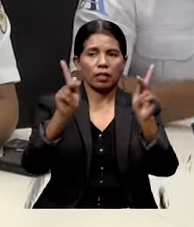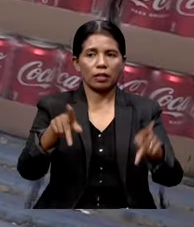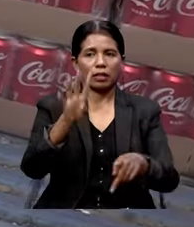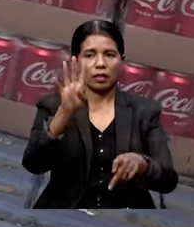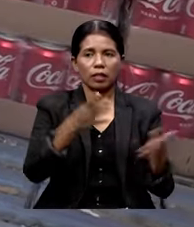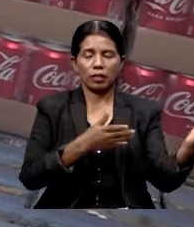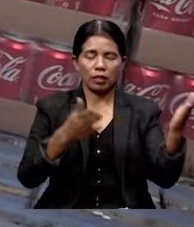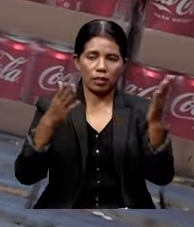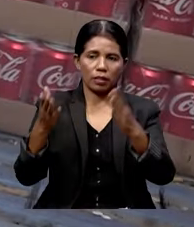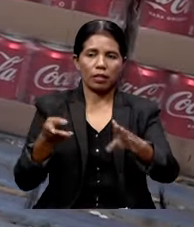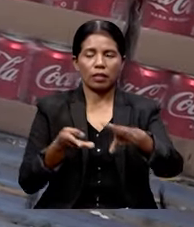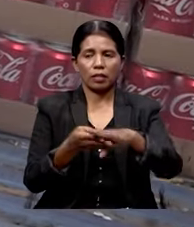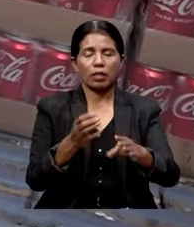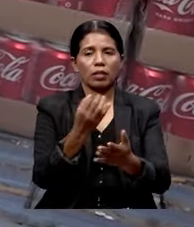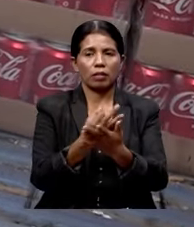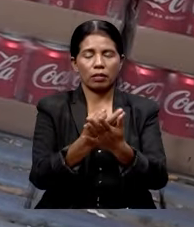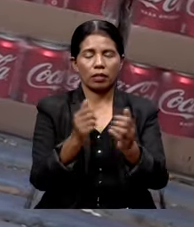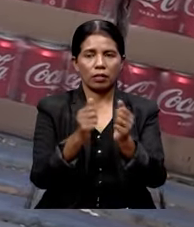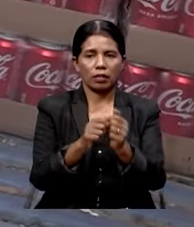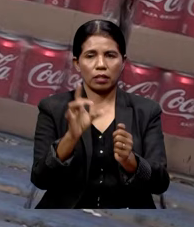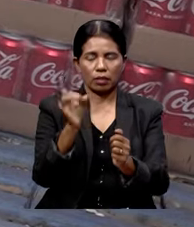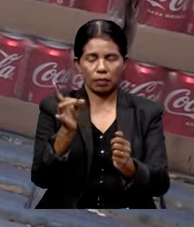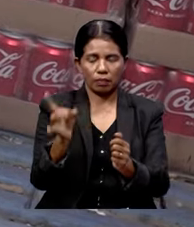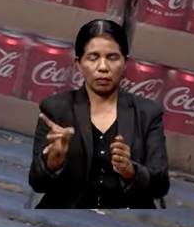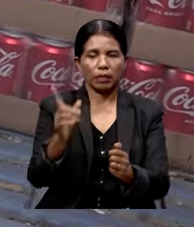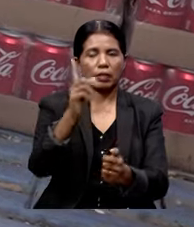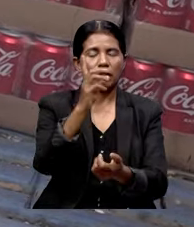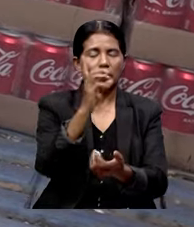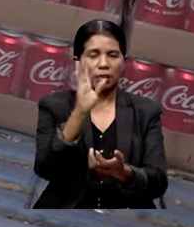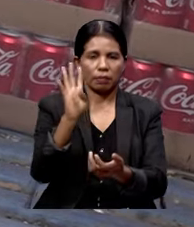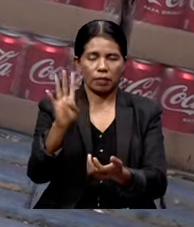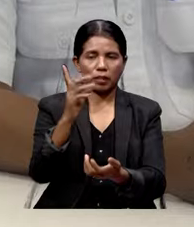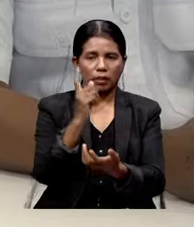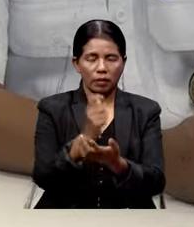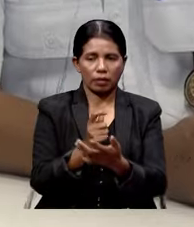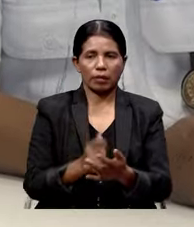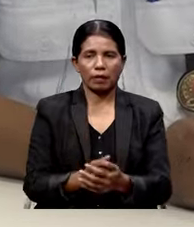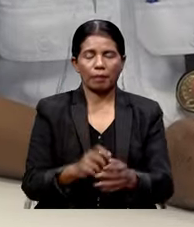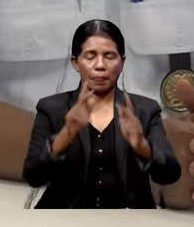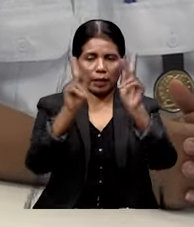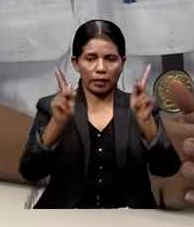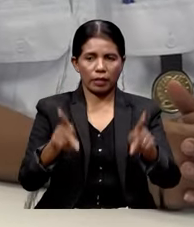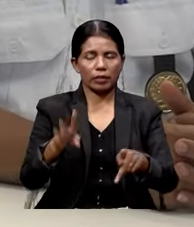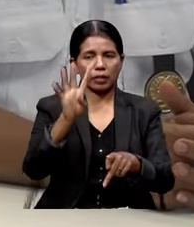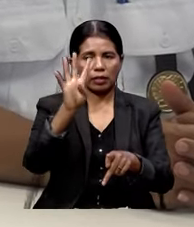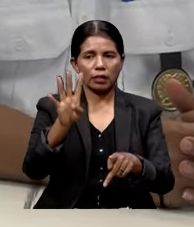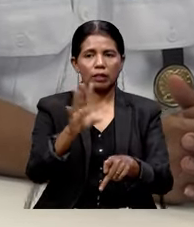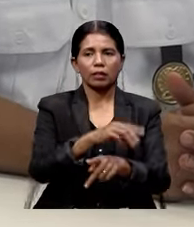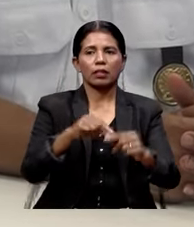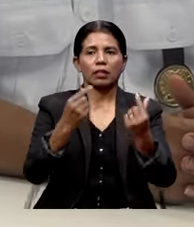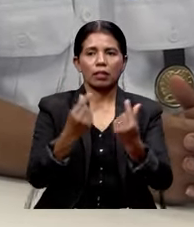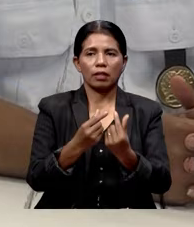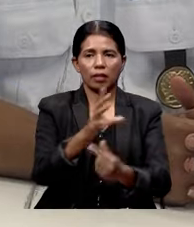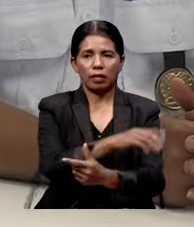atama bebidas ilegal ho osan rihuna alunulu resin. E a loza hat mak equipa conjunta consegue a operação no